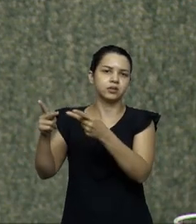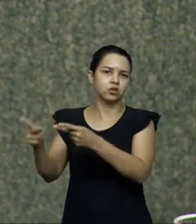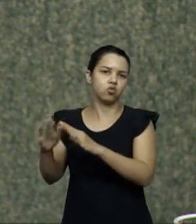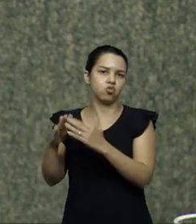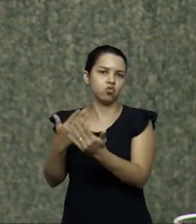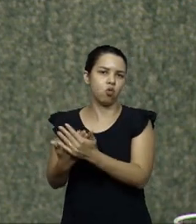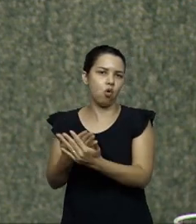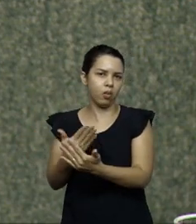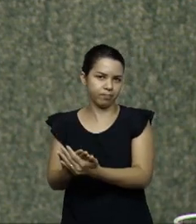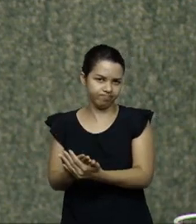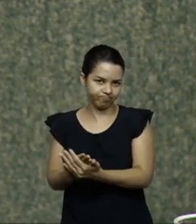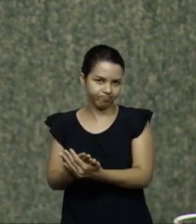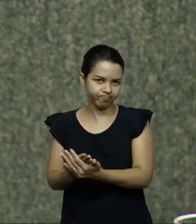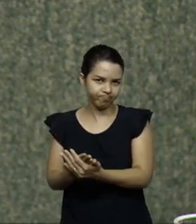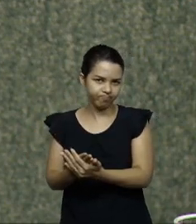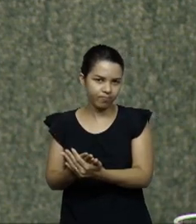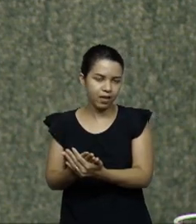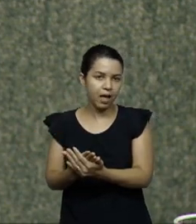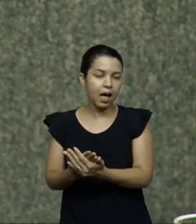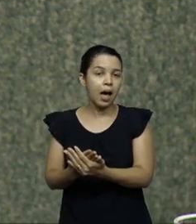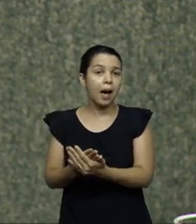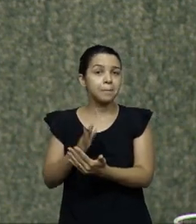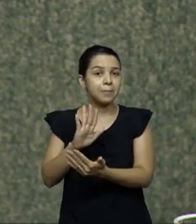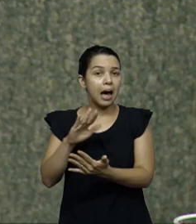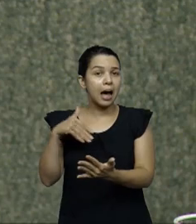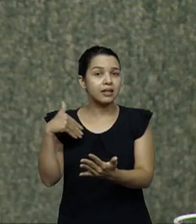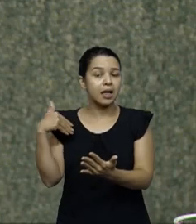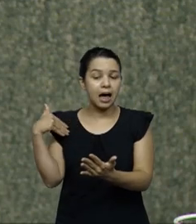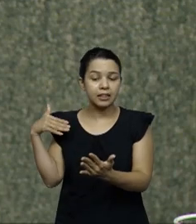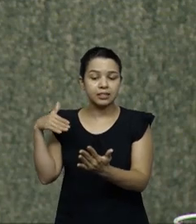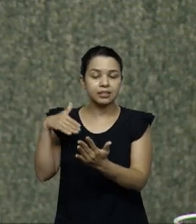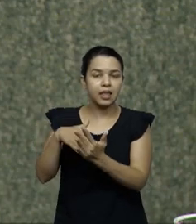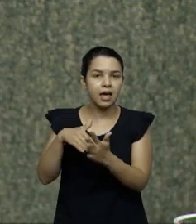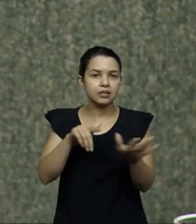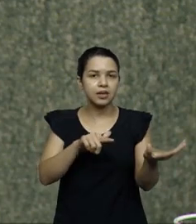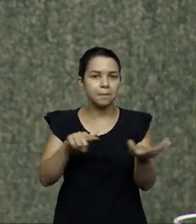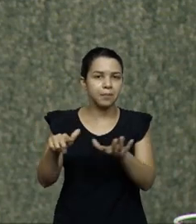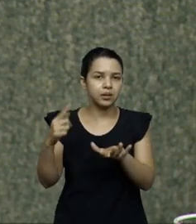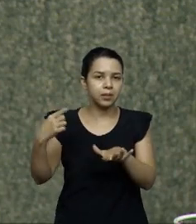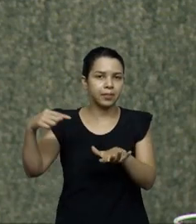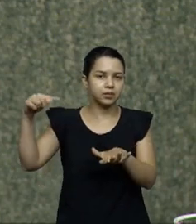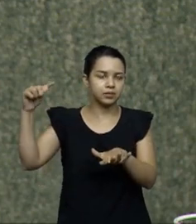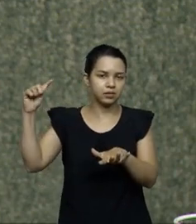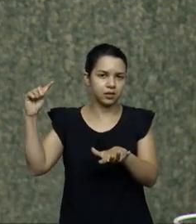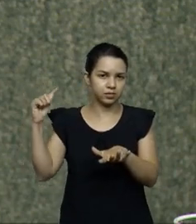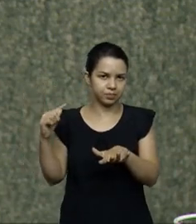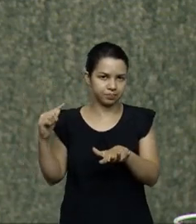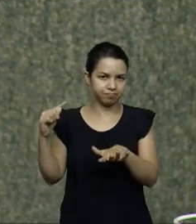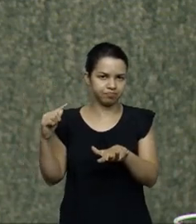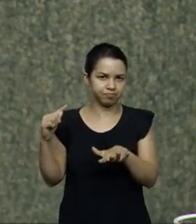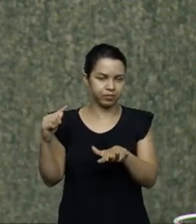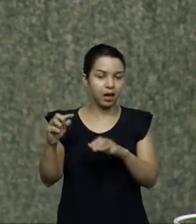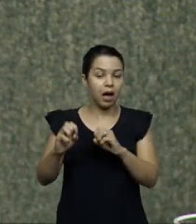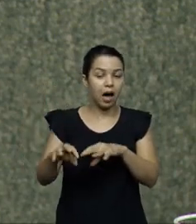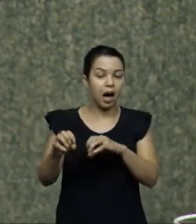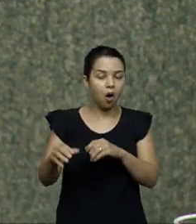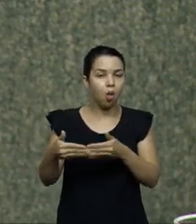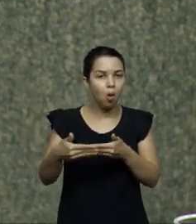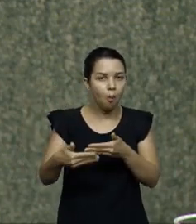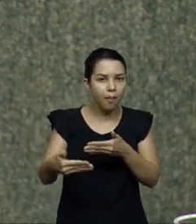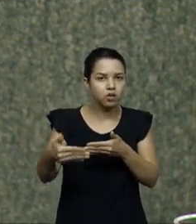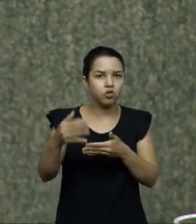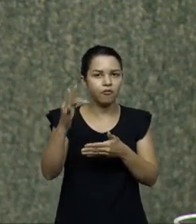agora até a semana passada e olha que a aula começou em fevereiro e eu ainda encontrei